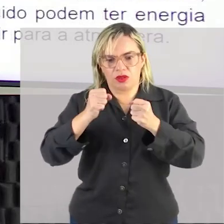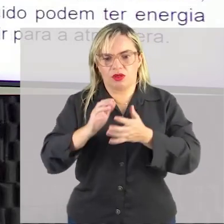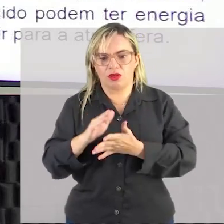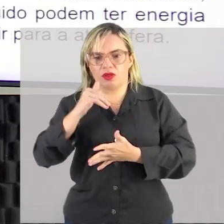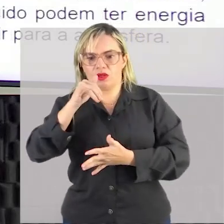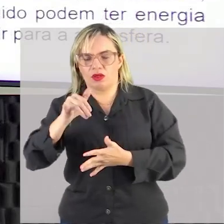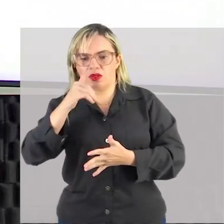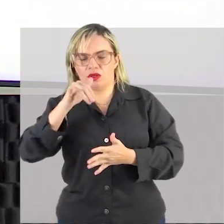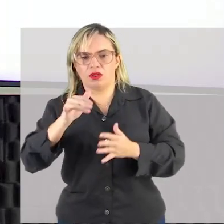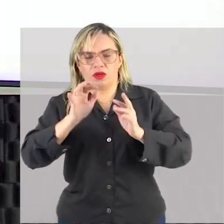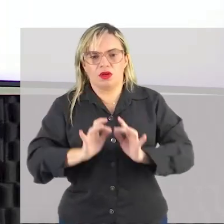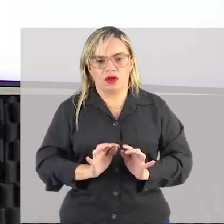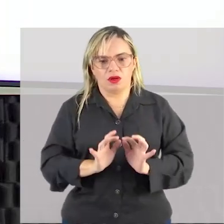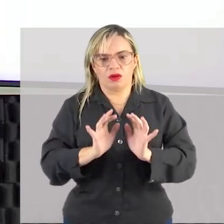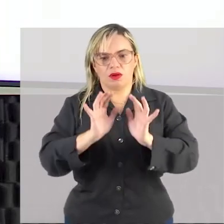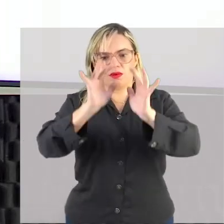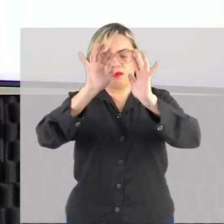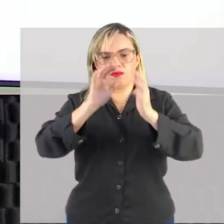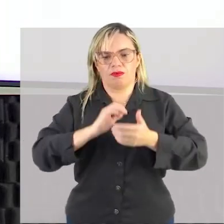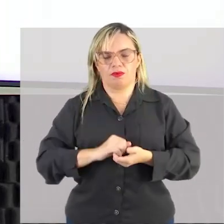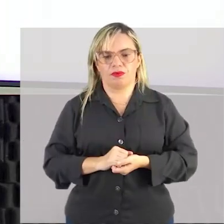necessária para começar a subir para a atmosfera.